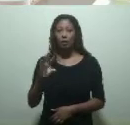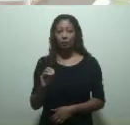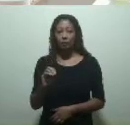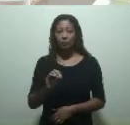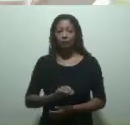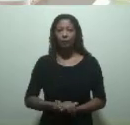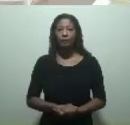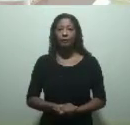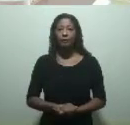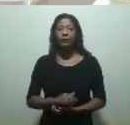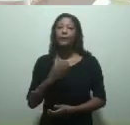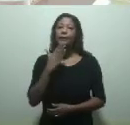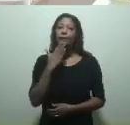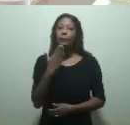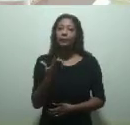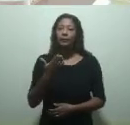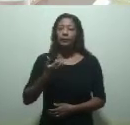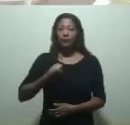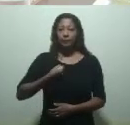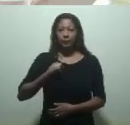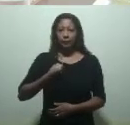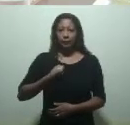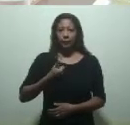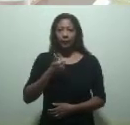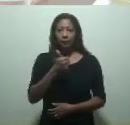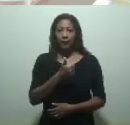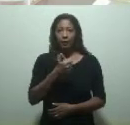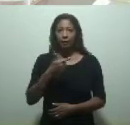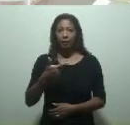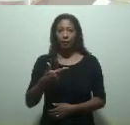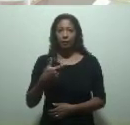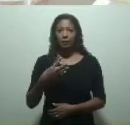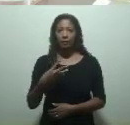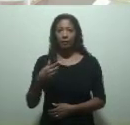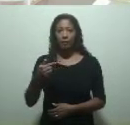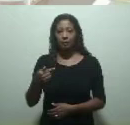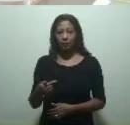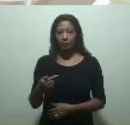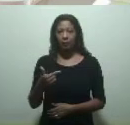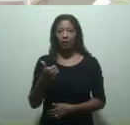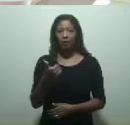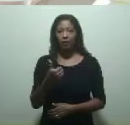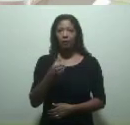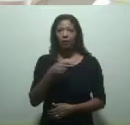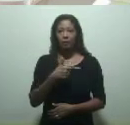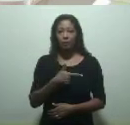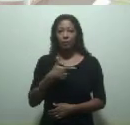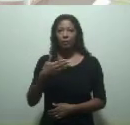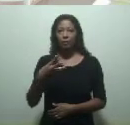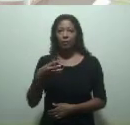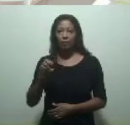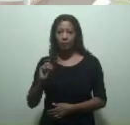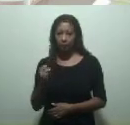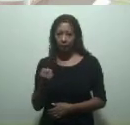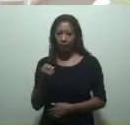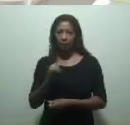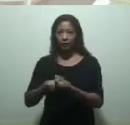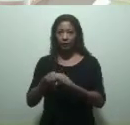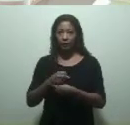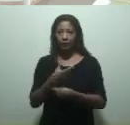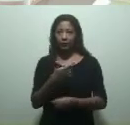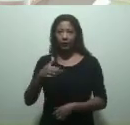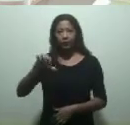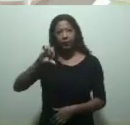Santiago. Indicações números 1247 e 1248 de